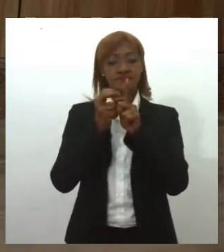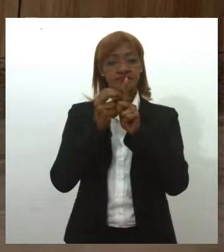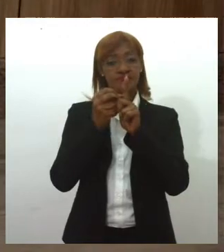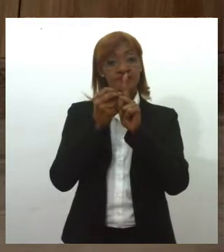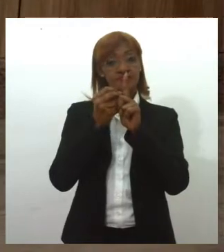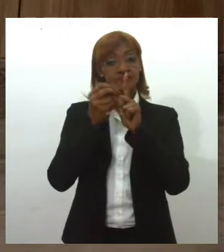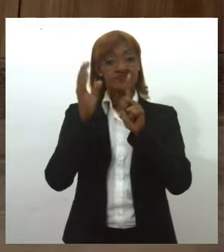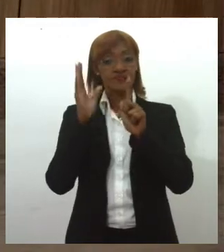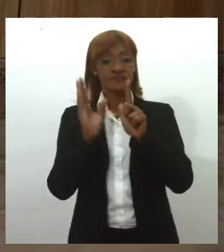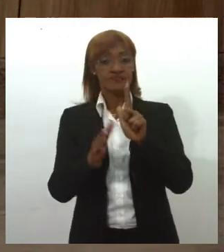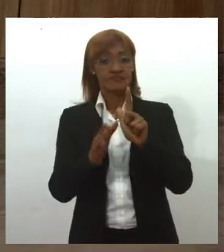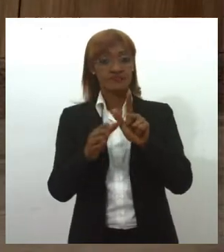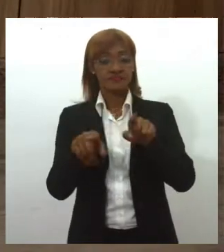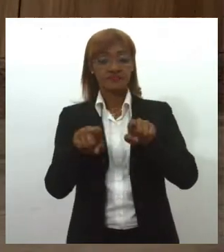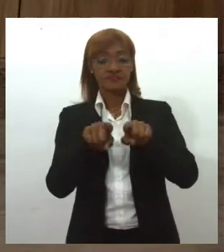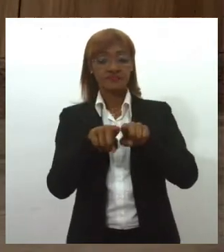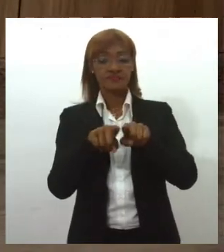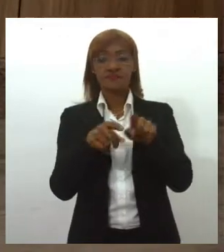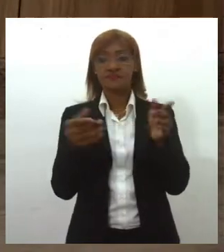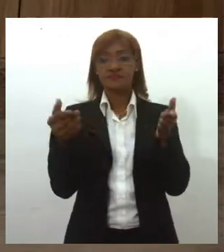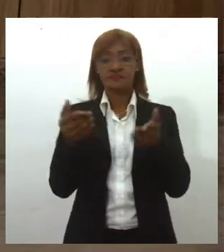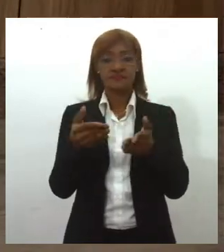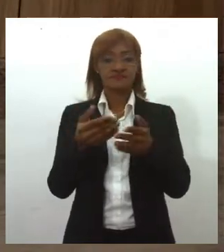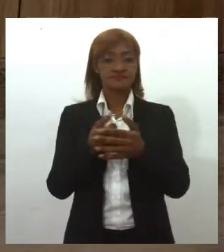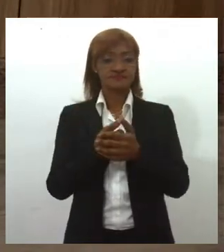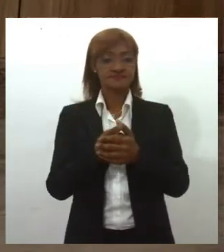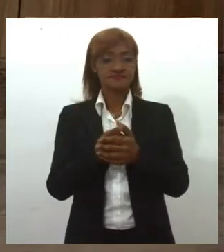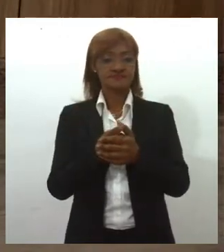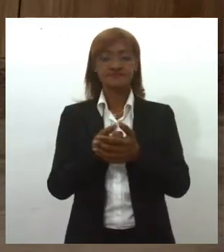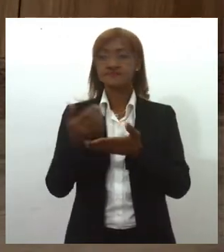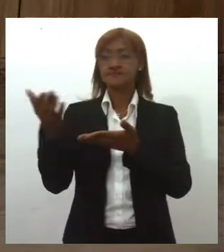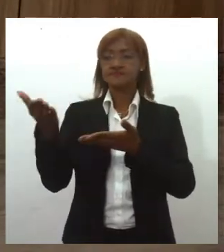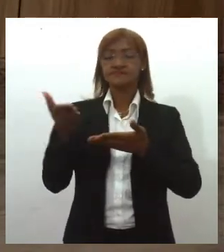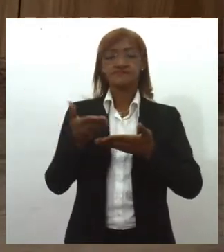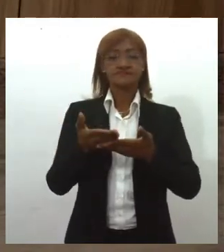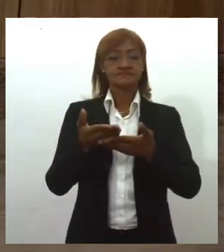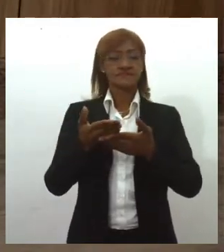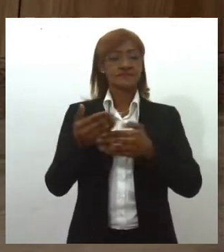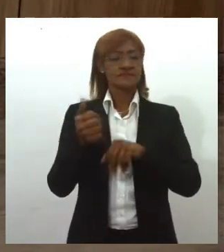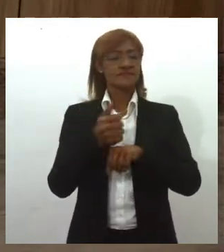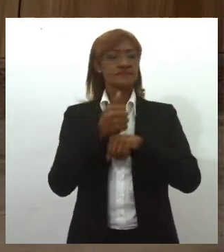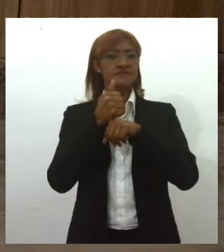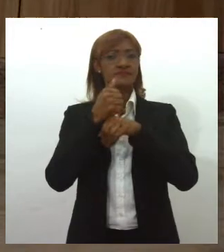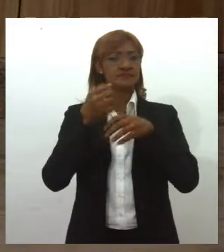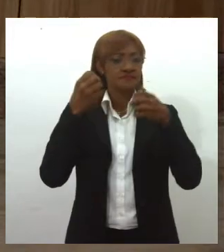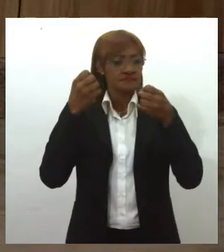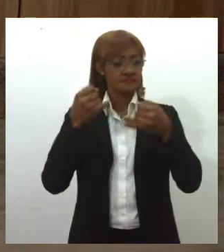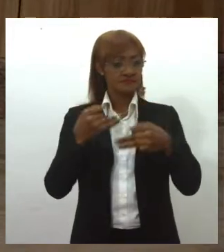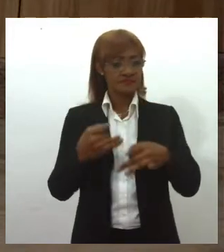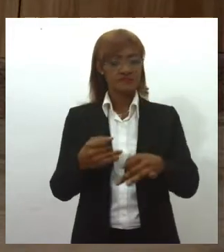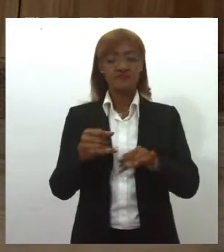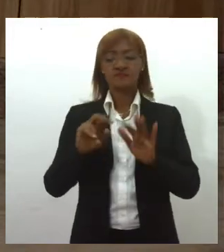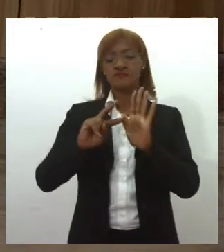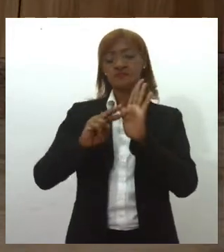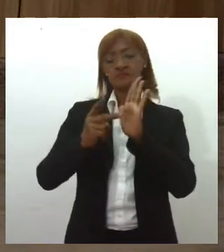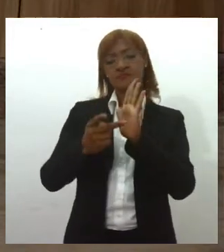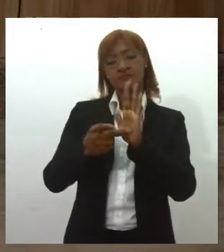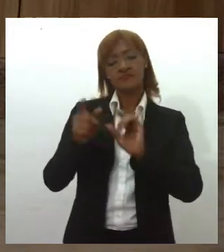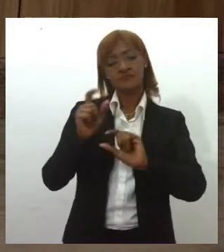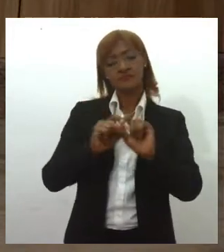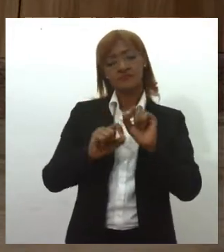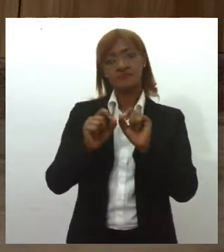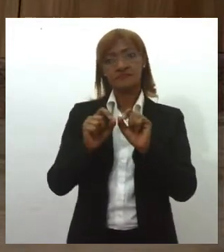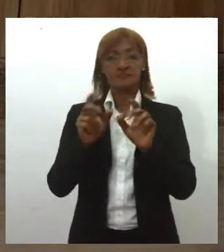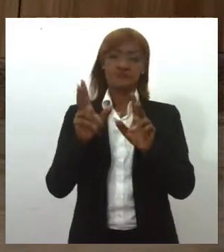gente vai estar recebendo hoje especialistas, né, Kátia, para estar aqui conosco falando, explicando, né, trazendo reflexões, porque a